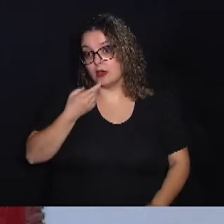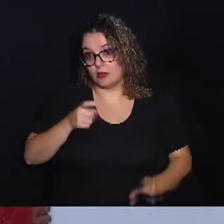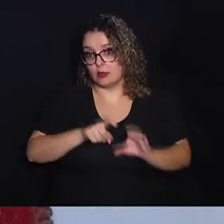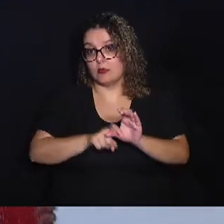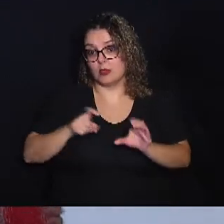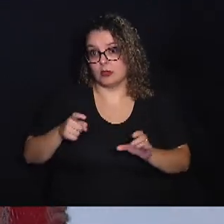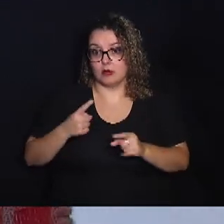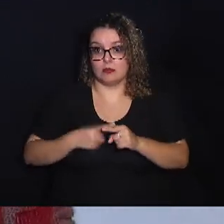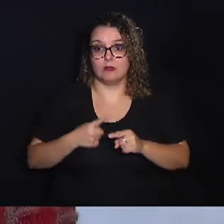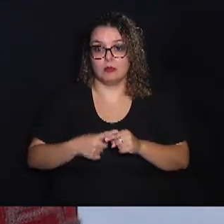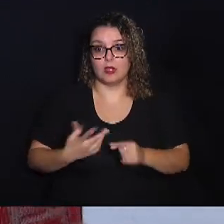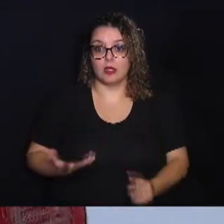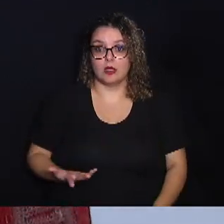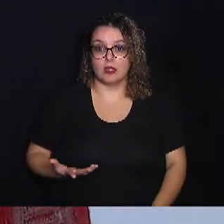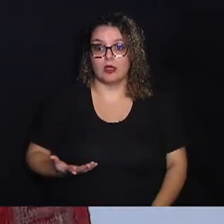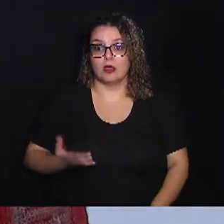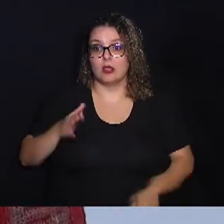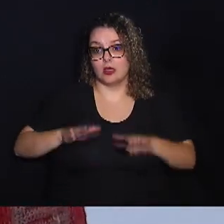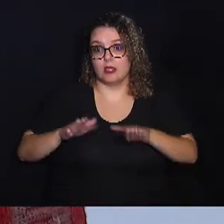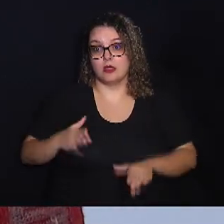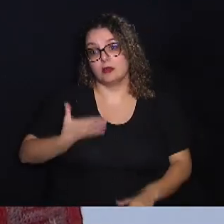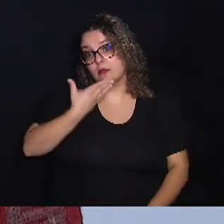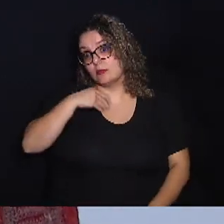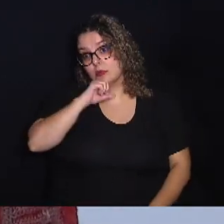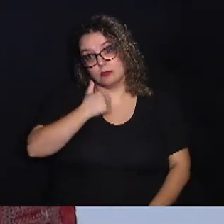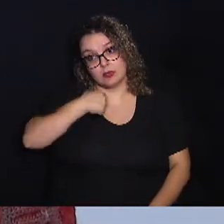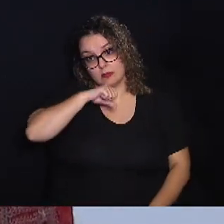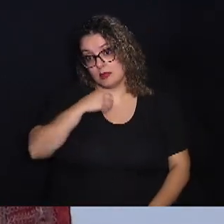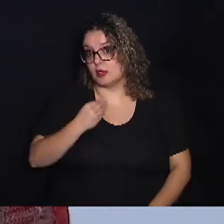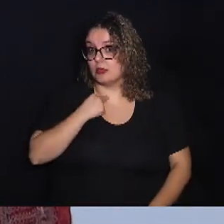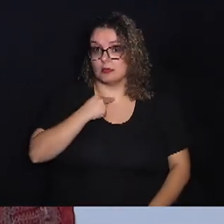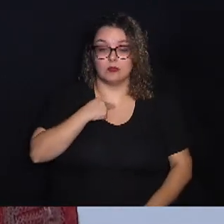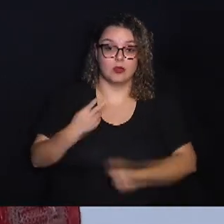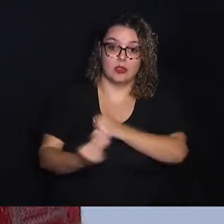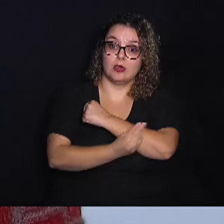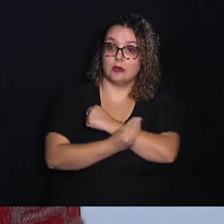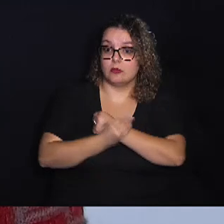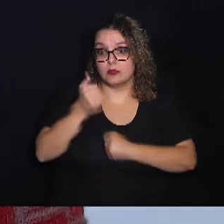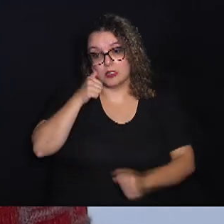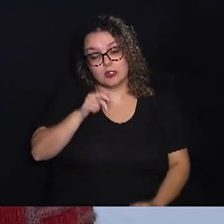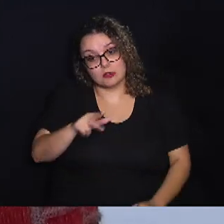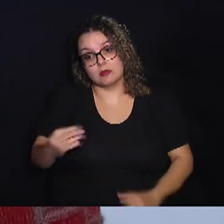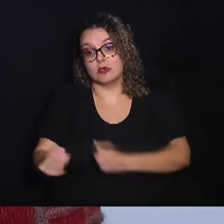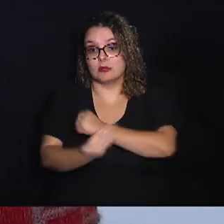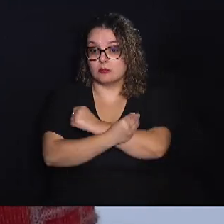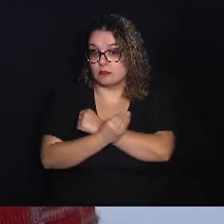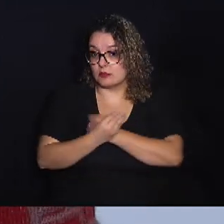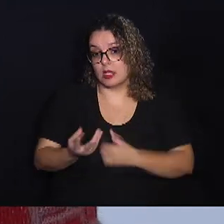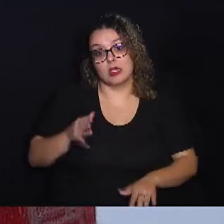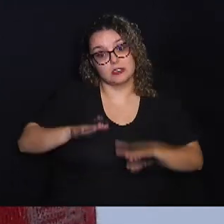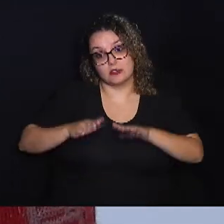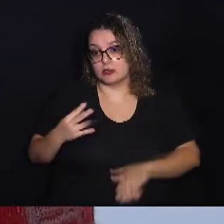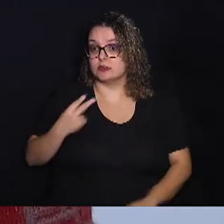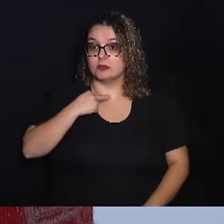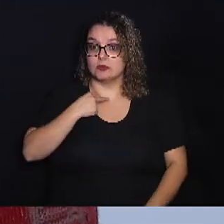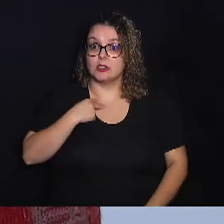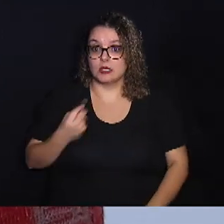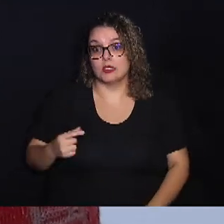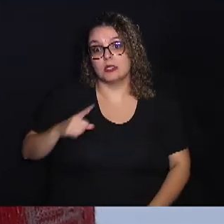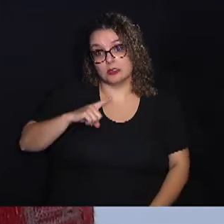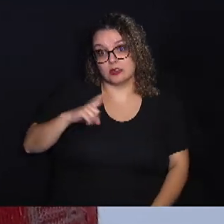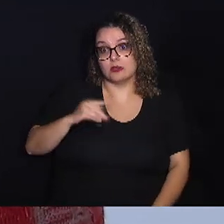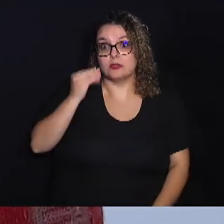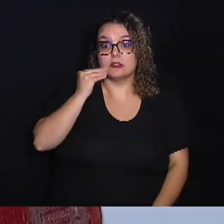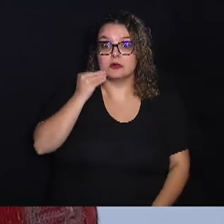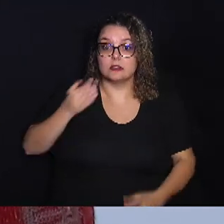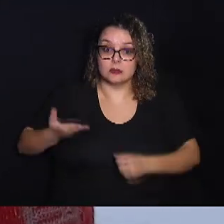independente, porque nem sempre meus pais podem me ajudar, né? Minhas irmãs podem me ajudar. Então, eu tento fazer no mínimo que eu